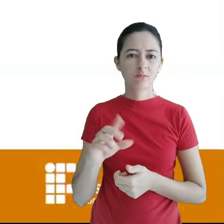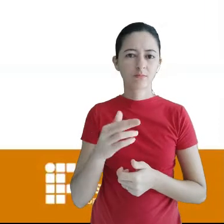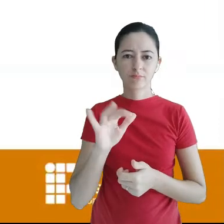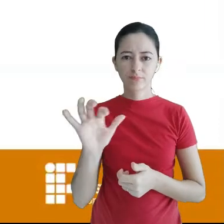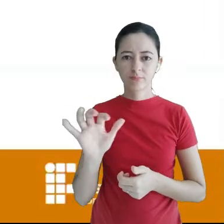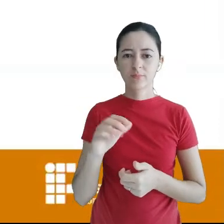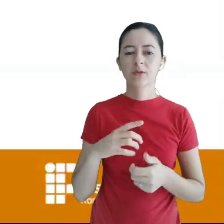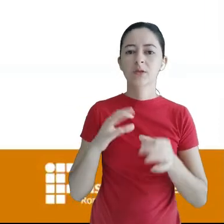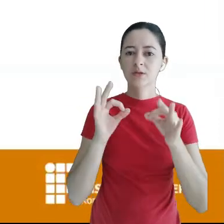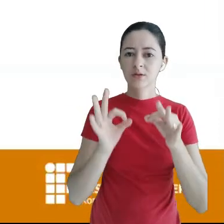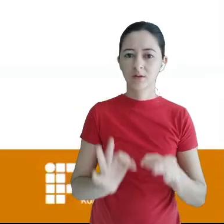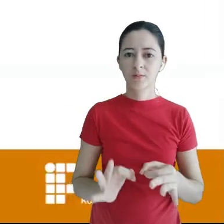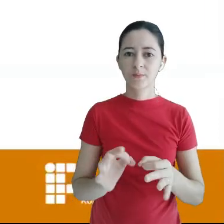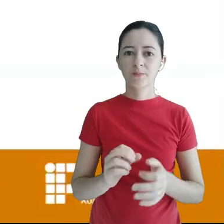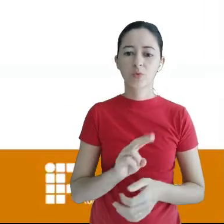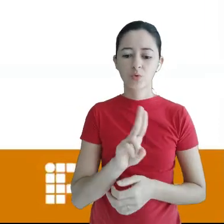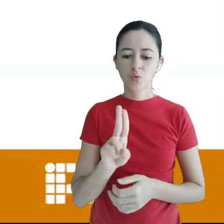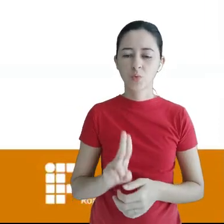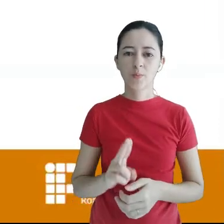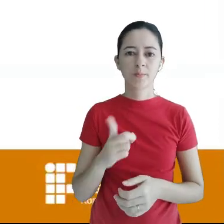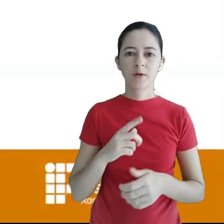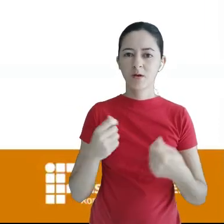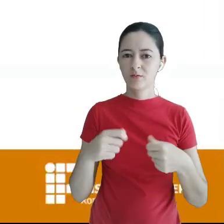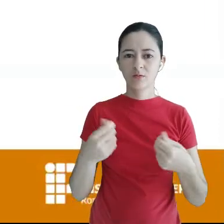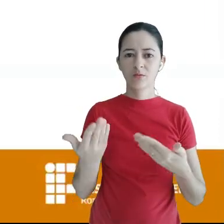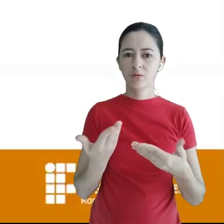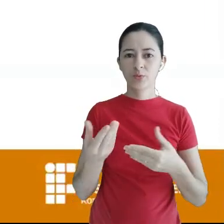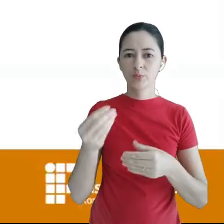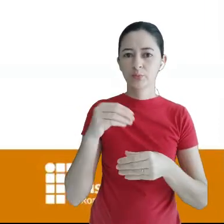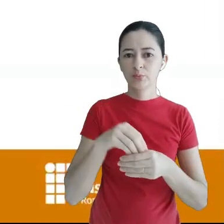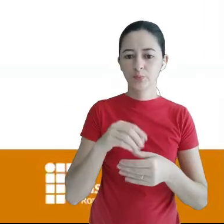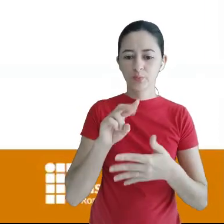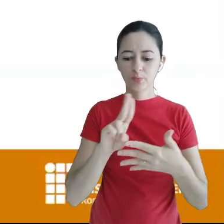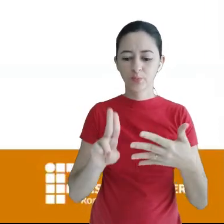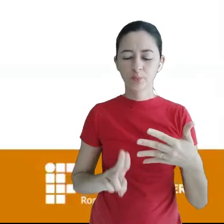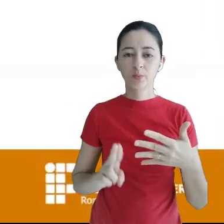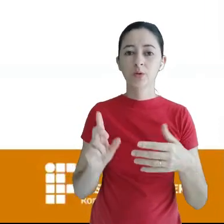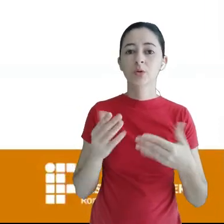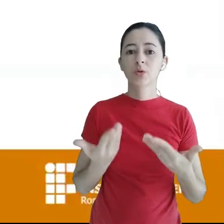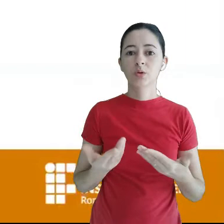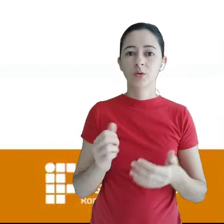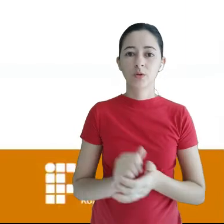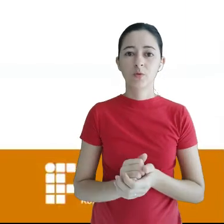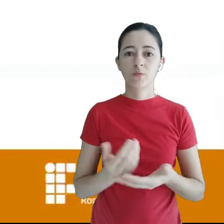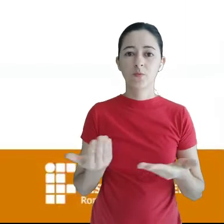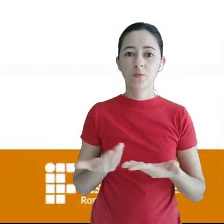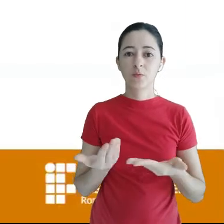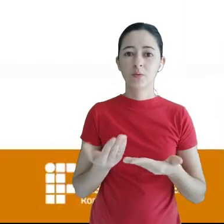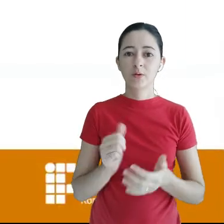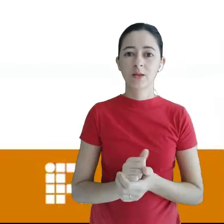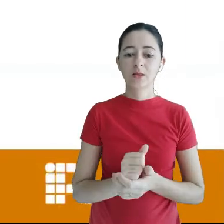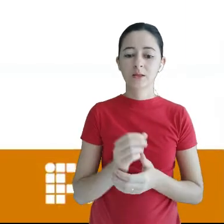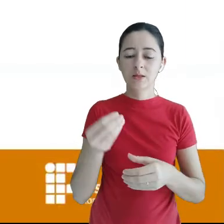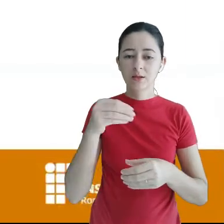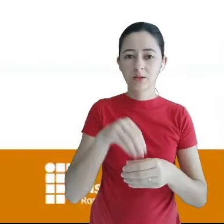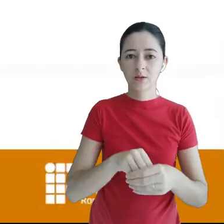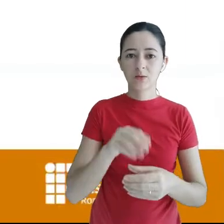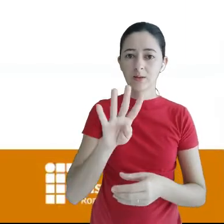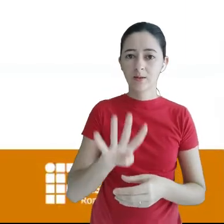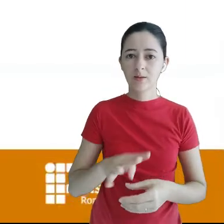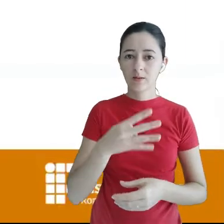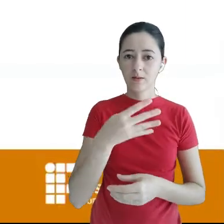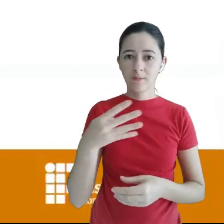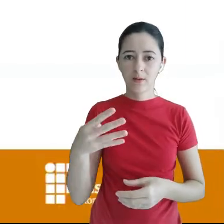o D, o E, F e G. Certo? Mas aí, eu não vou armazenar isso em um atributo chamado jogadores. Eu vou armazenar isso em uma tabela chamada jogador.